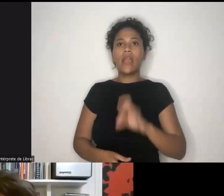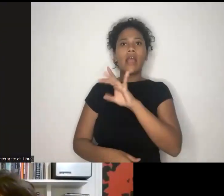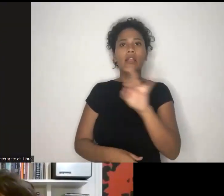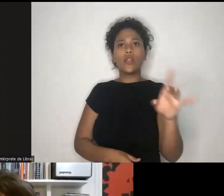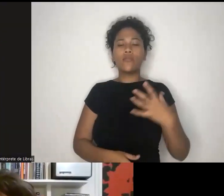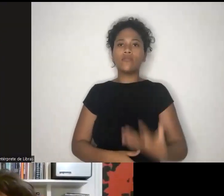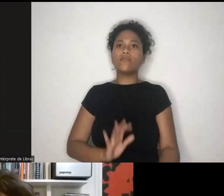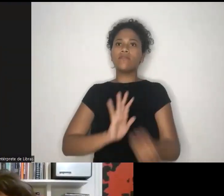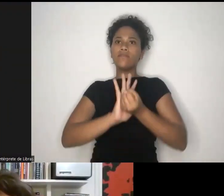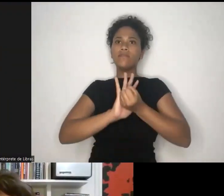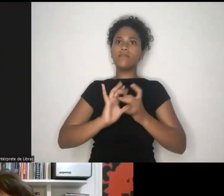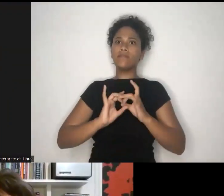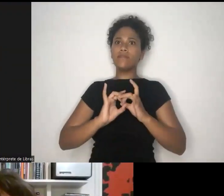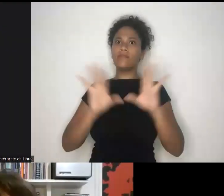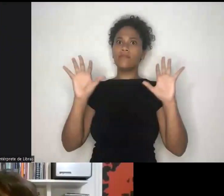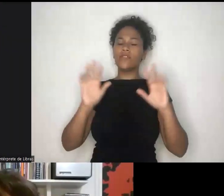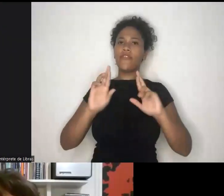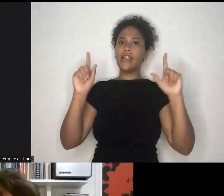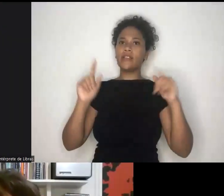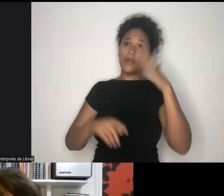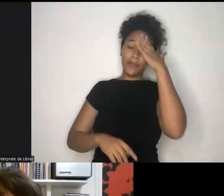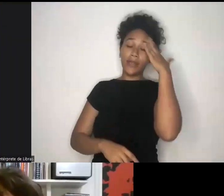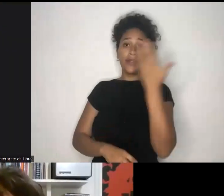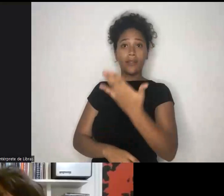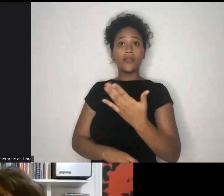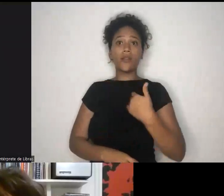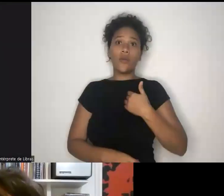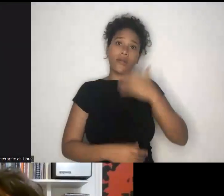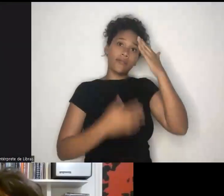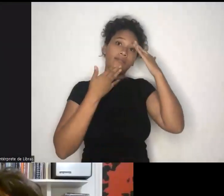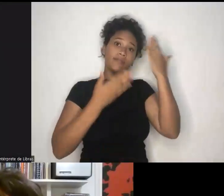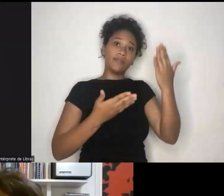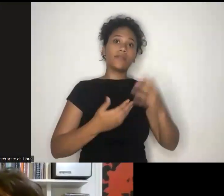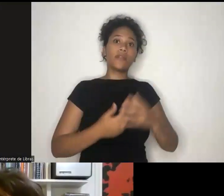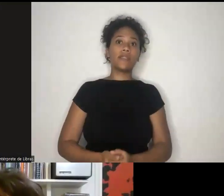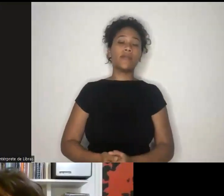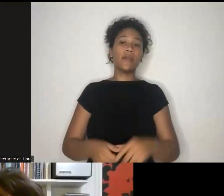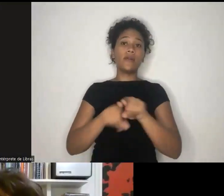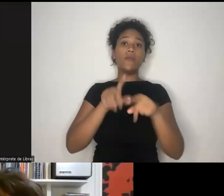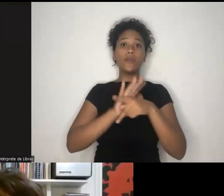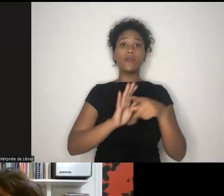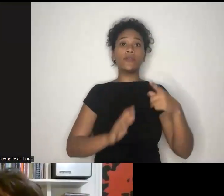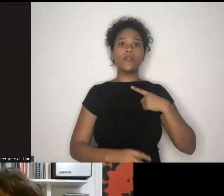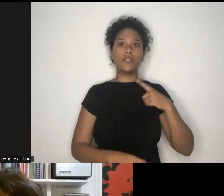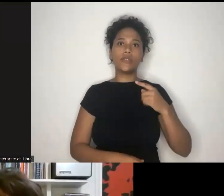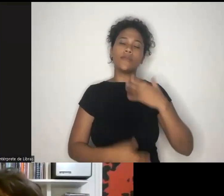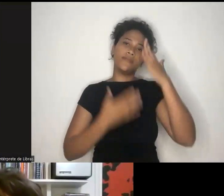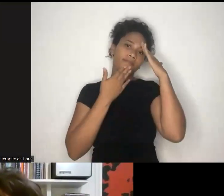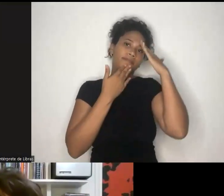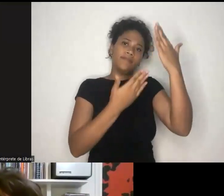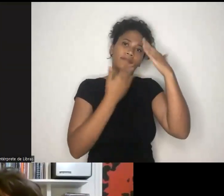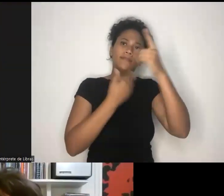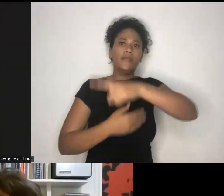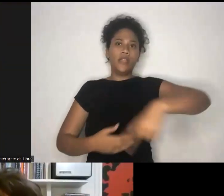um jeito muito diferente Obrigado Paula Eu que agradeço Nossa Eu que agradeço vocês todos